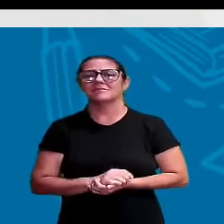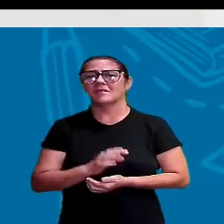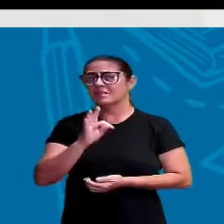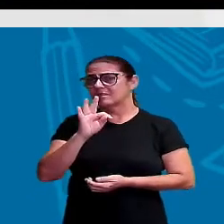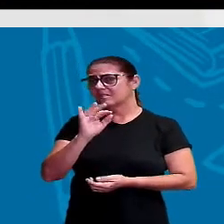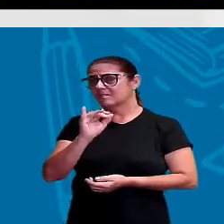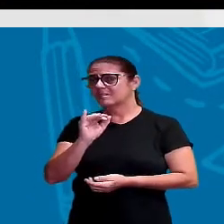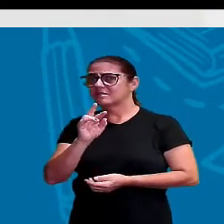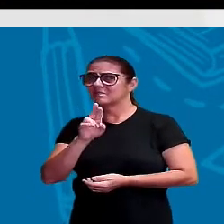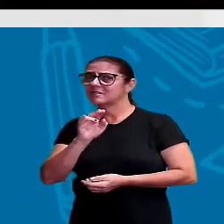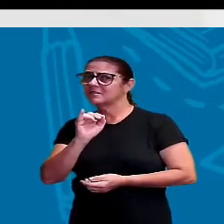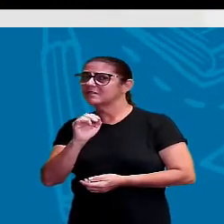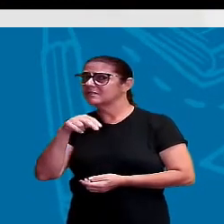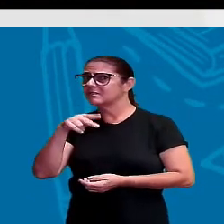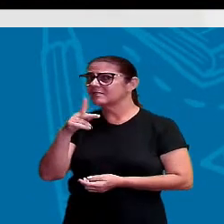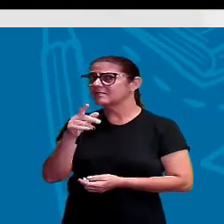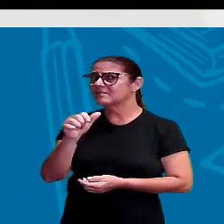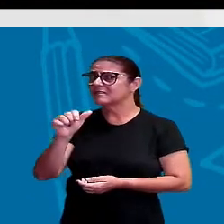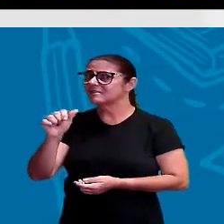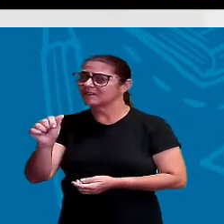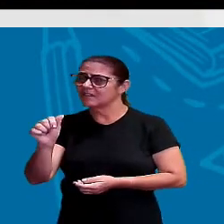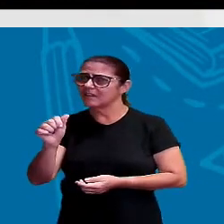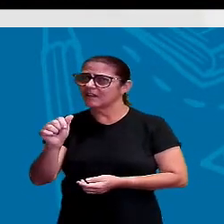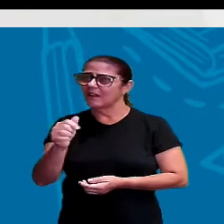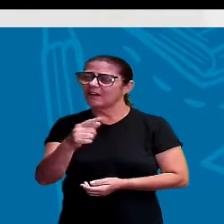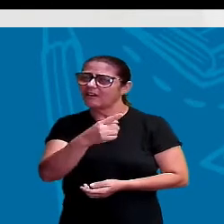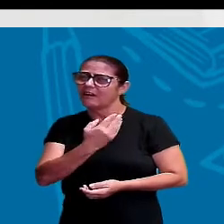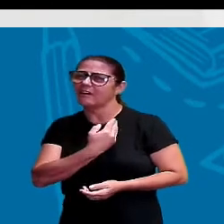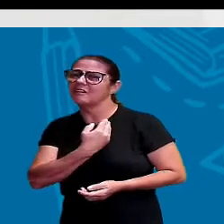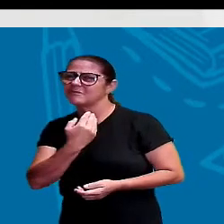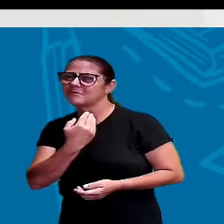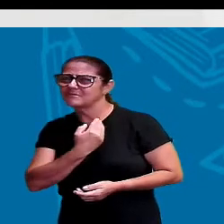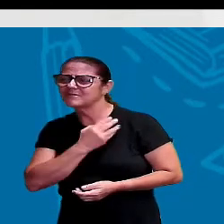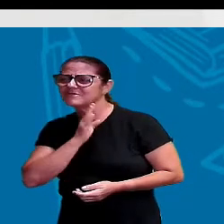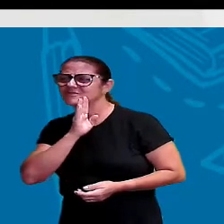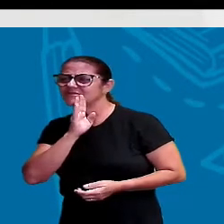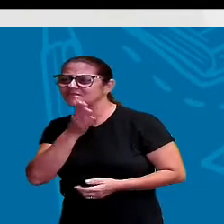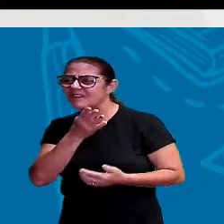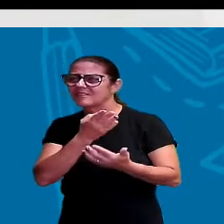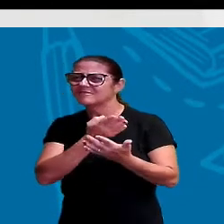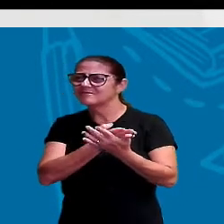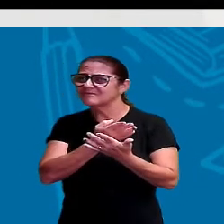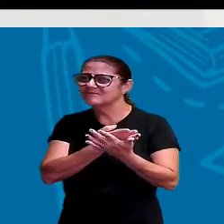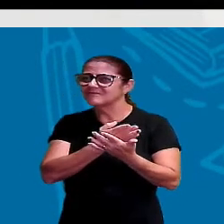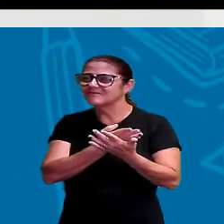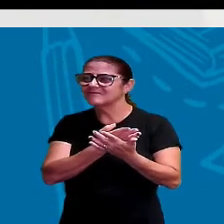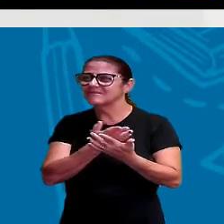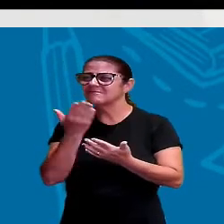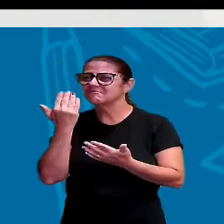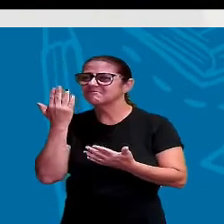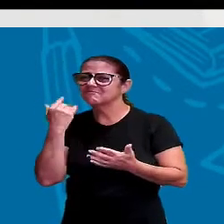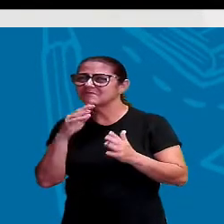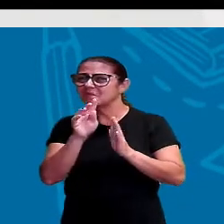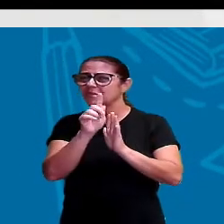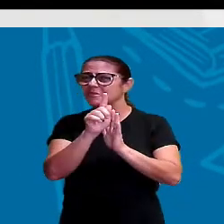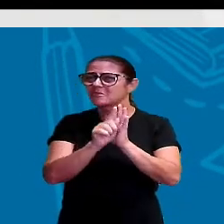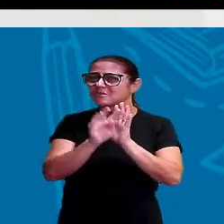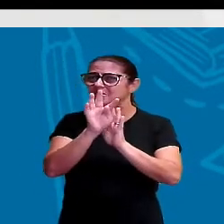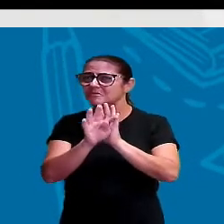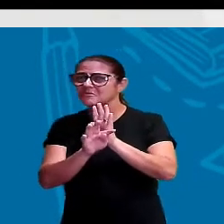com certeza, aquele teu colega, aquele teu amigo, ele já está estudando esse gênero textual e, claro, na